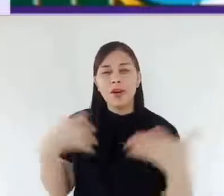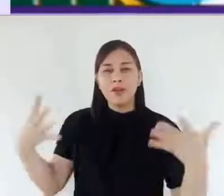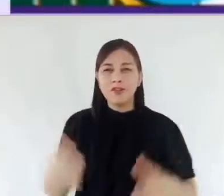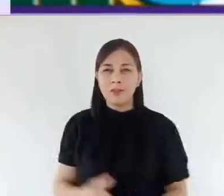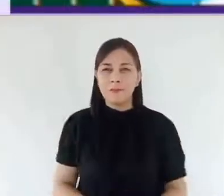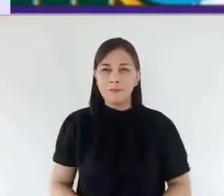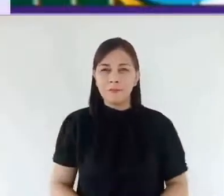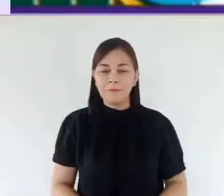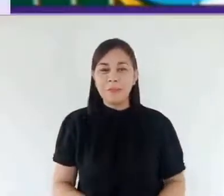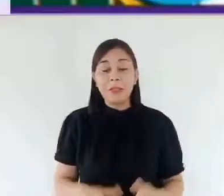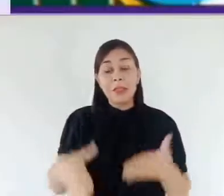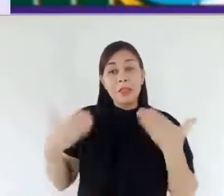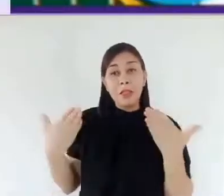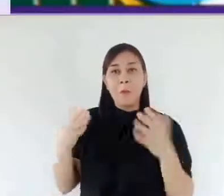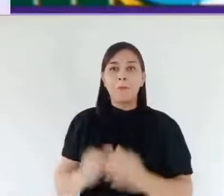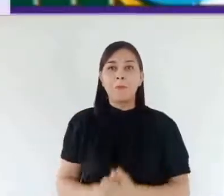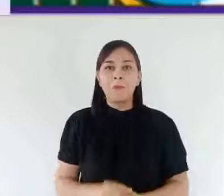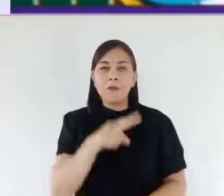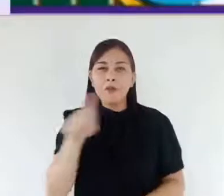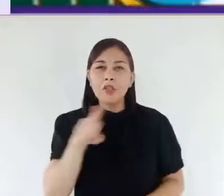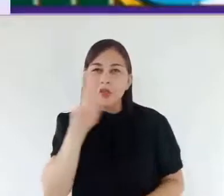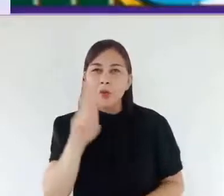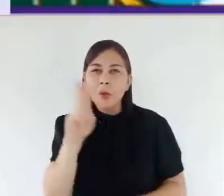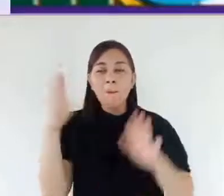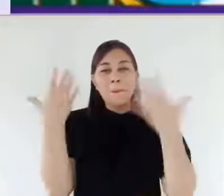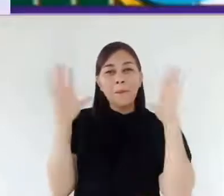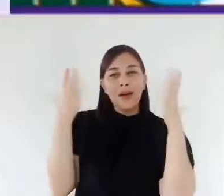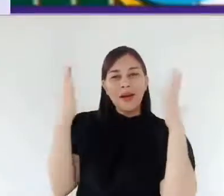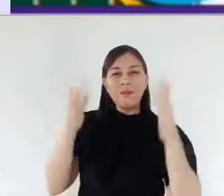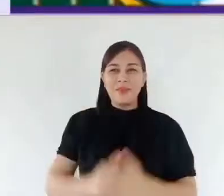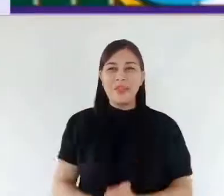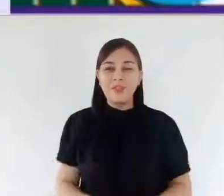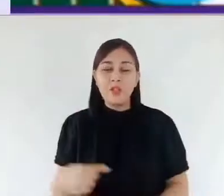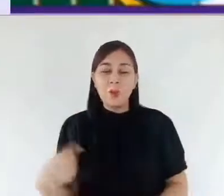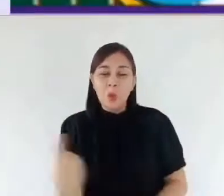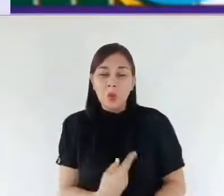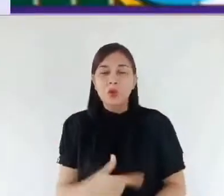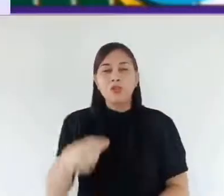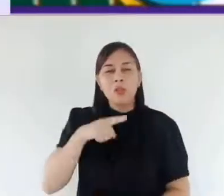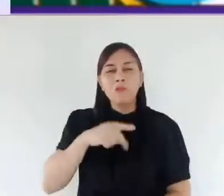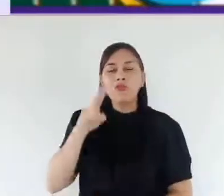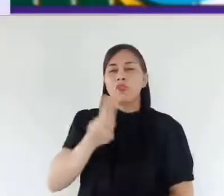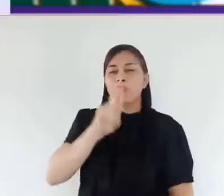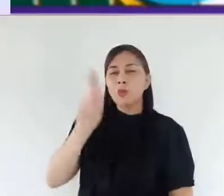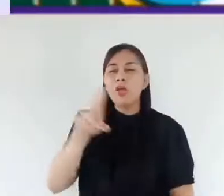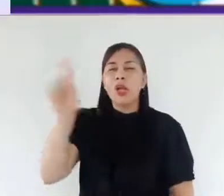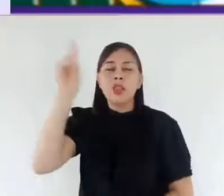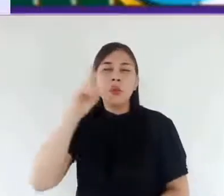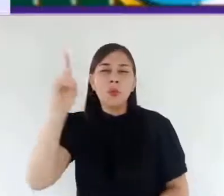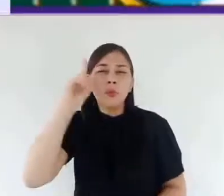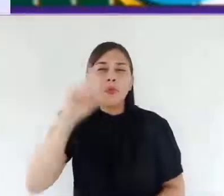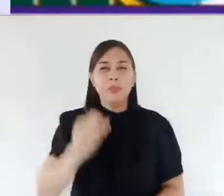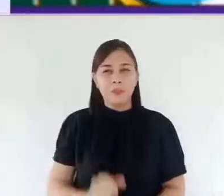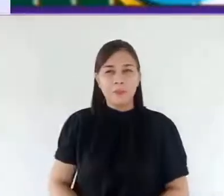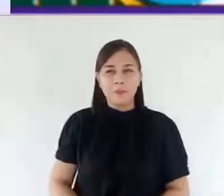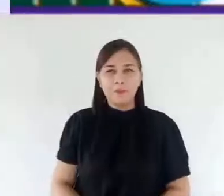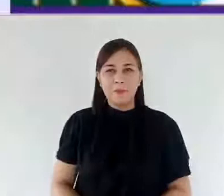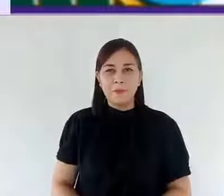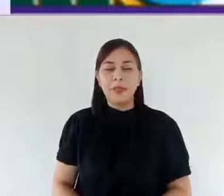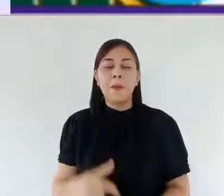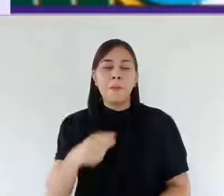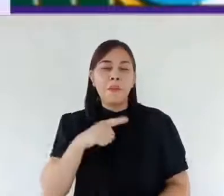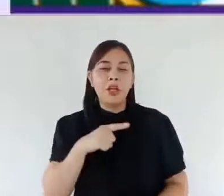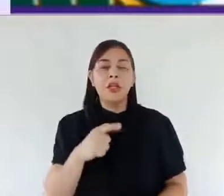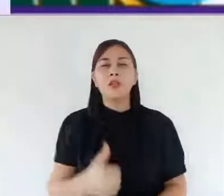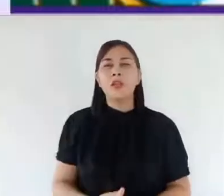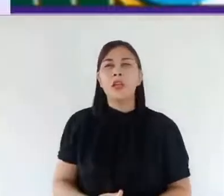Nós devemos no nosso dia a dia usar essas palavrinhas mágicas para ter uma boa convivência com